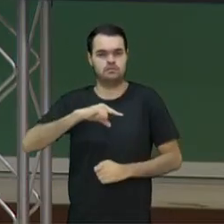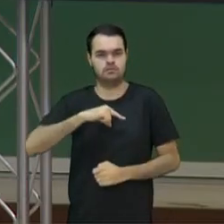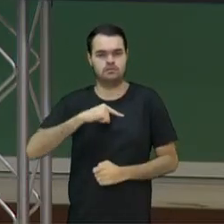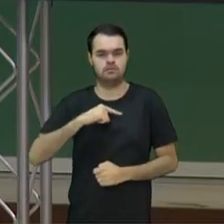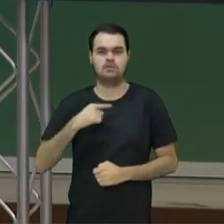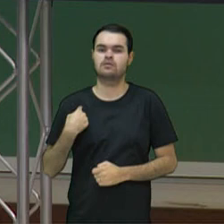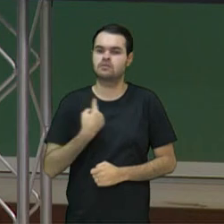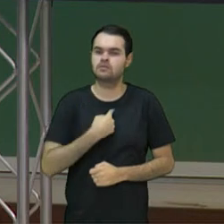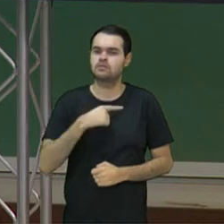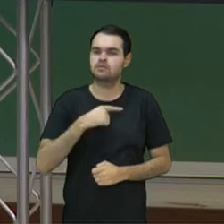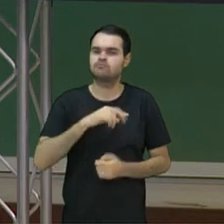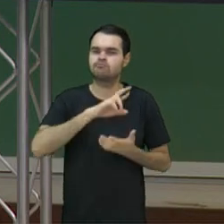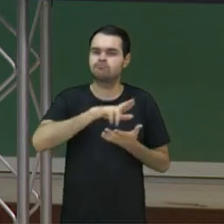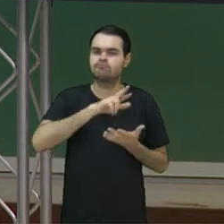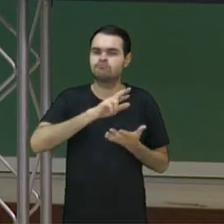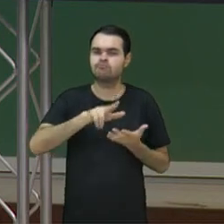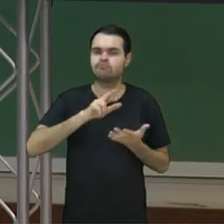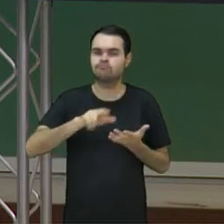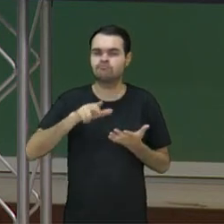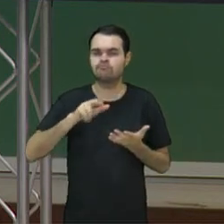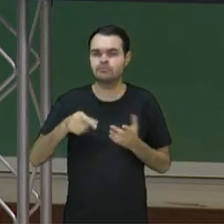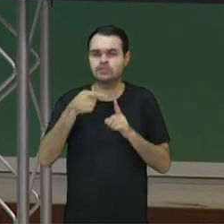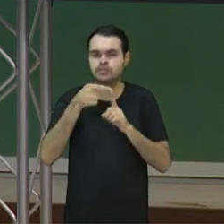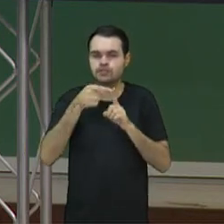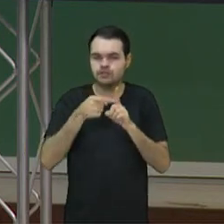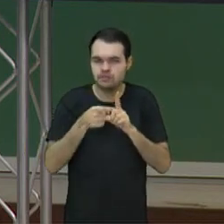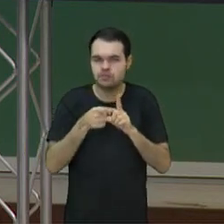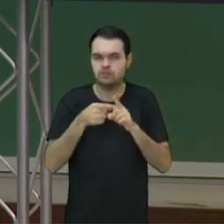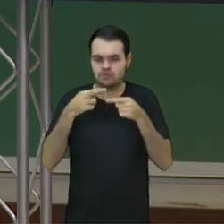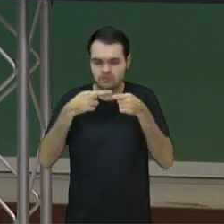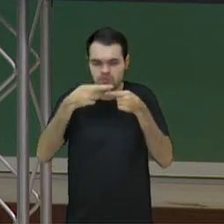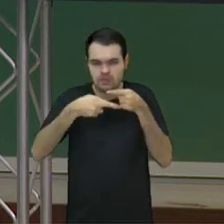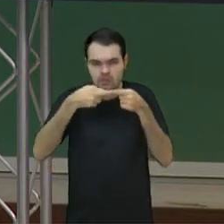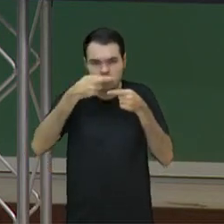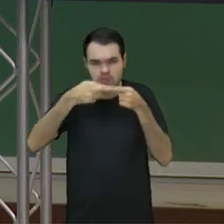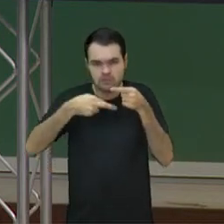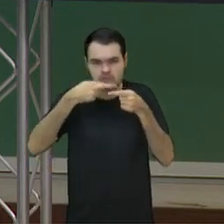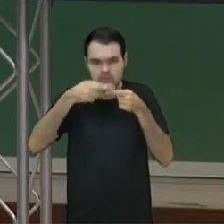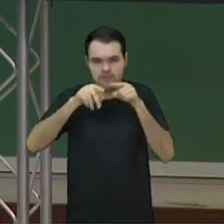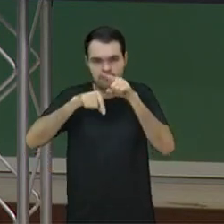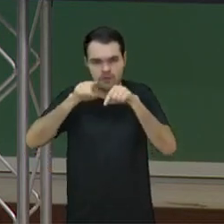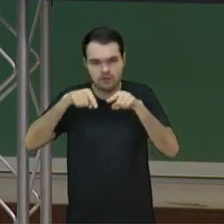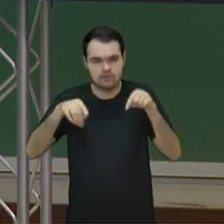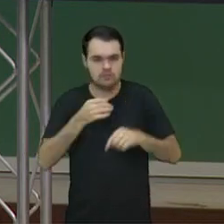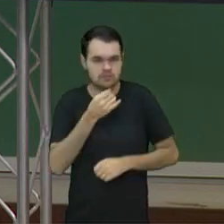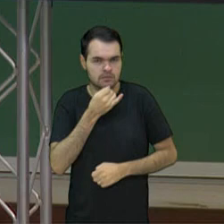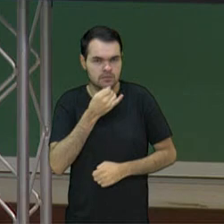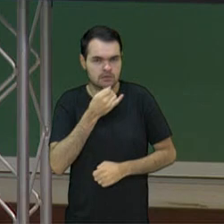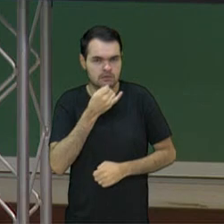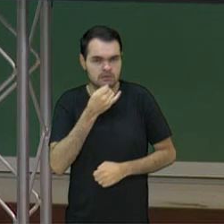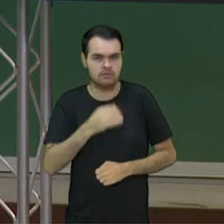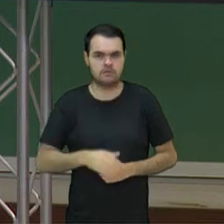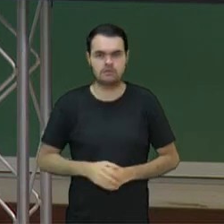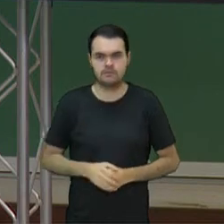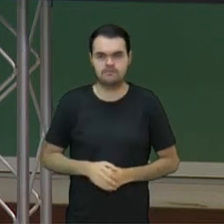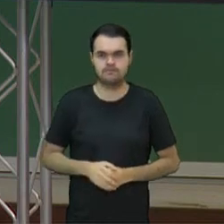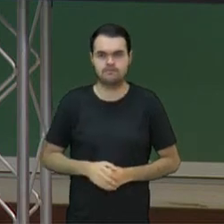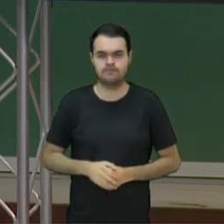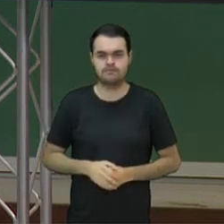nós temos vários tipos de resistores aqui, variáveis. Por exemplo,